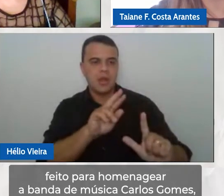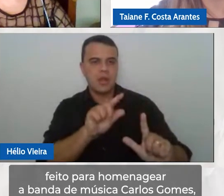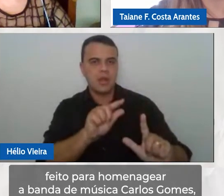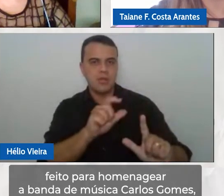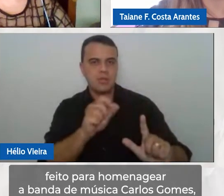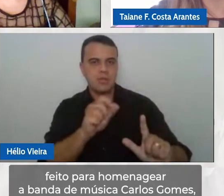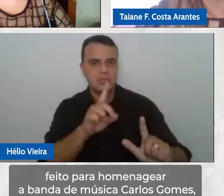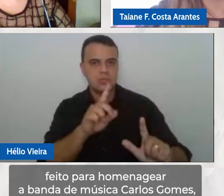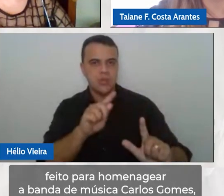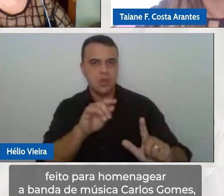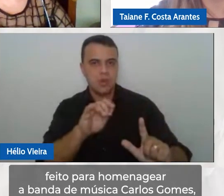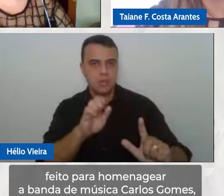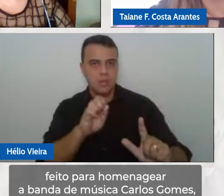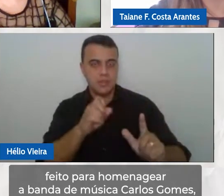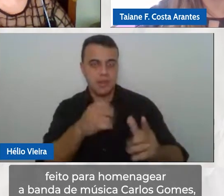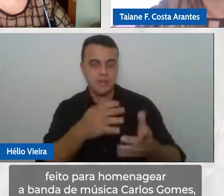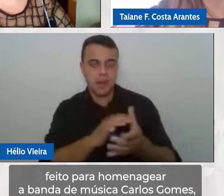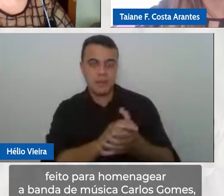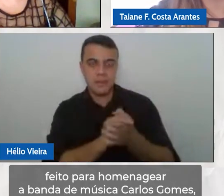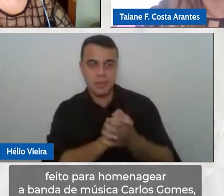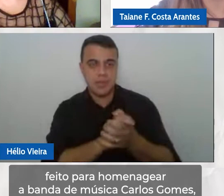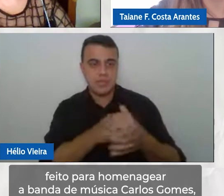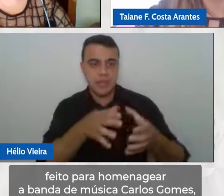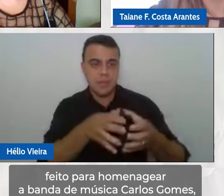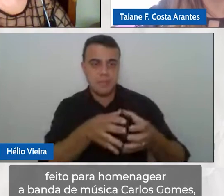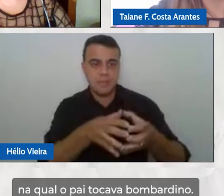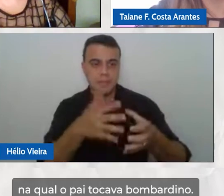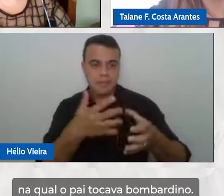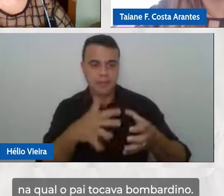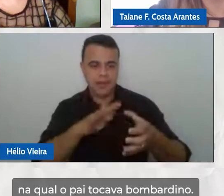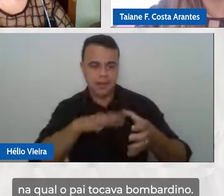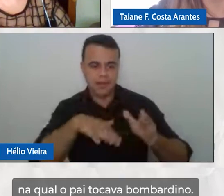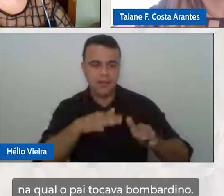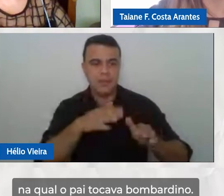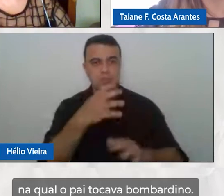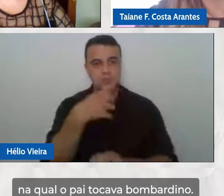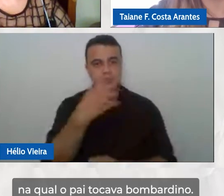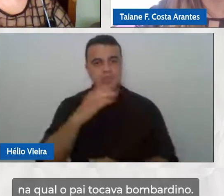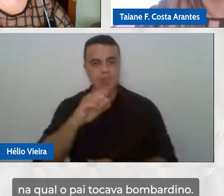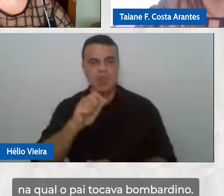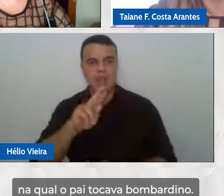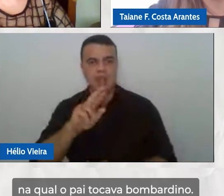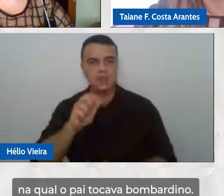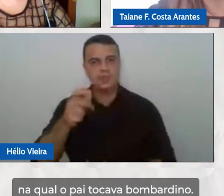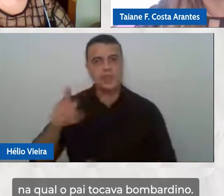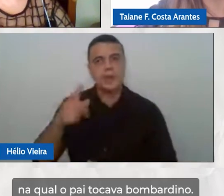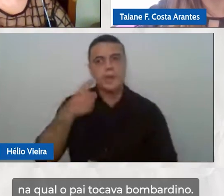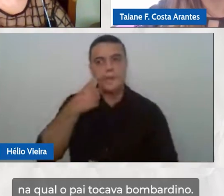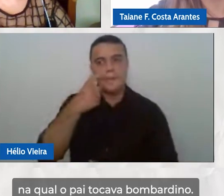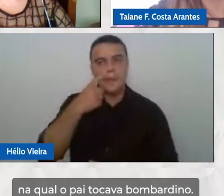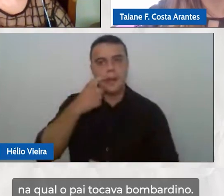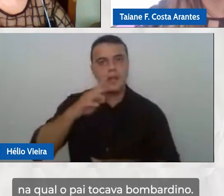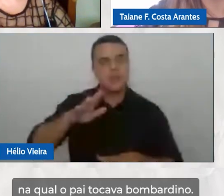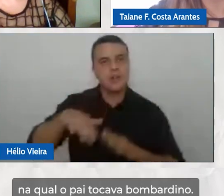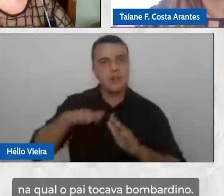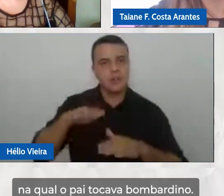a banda de música Carlos Gomes, no qual o pai tocava